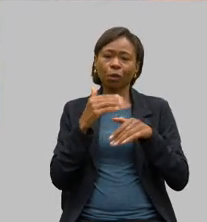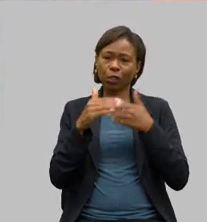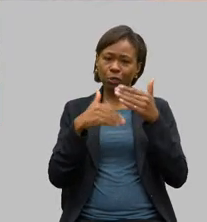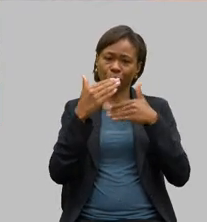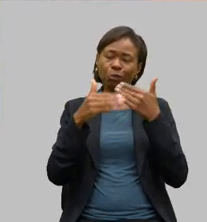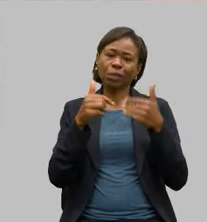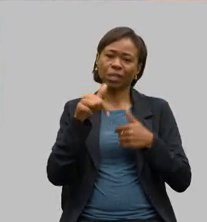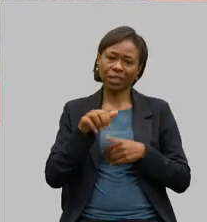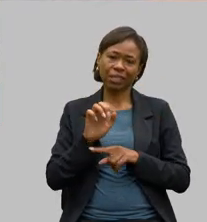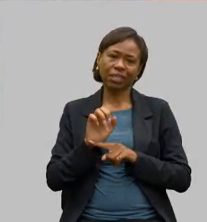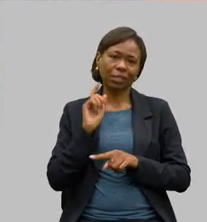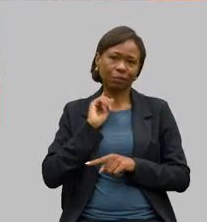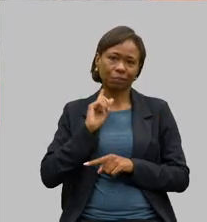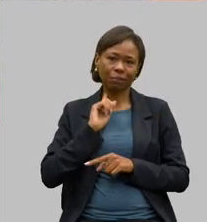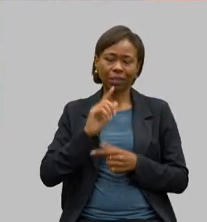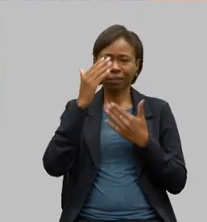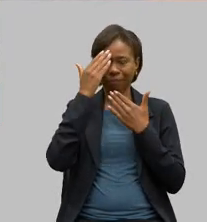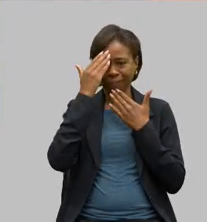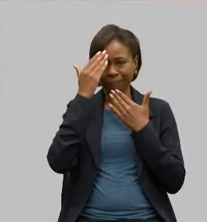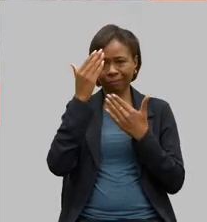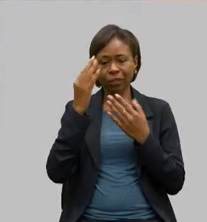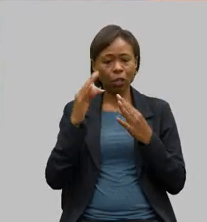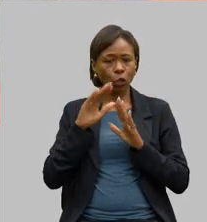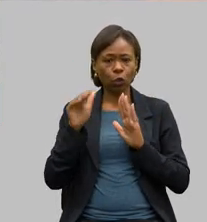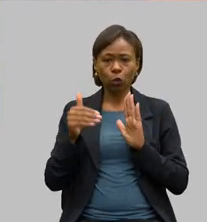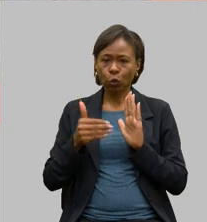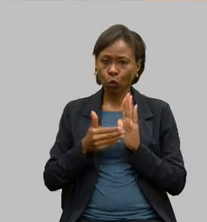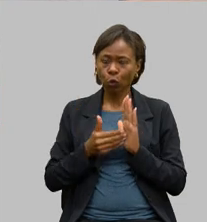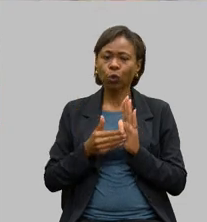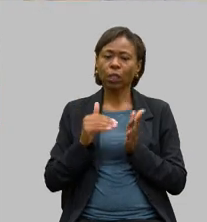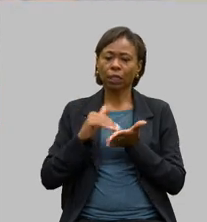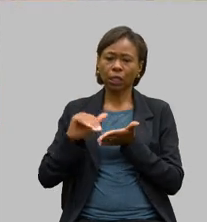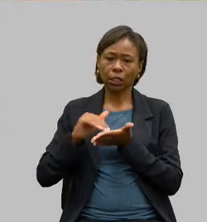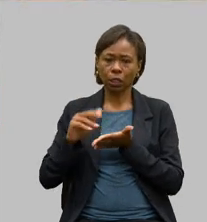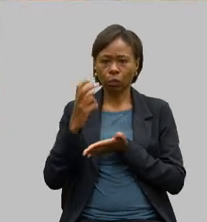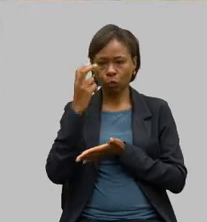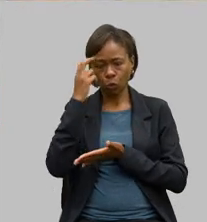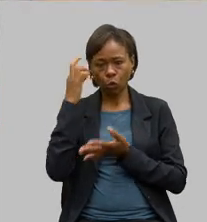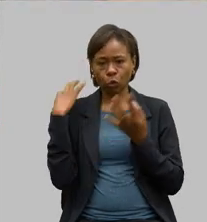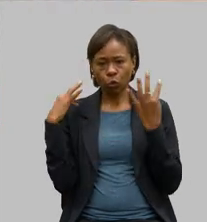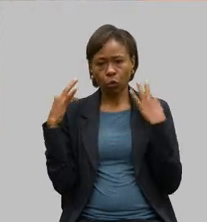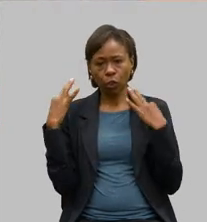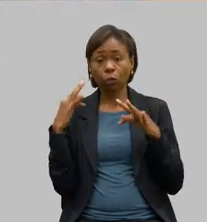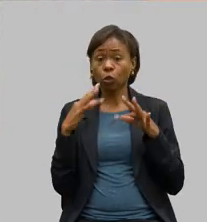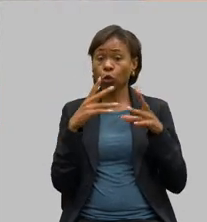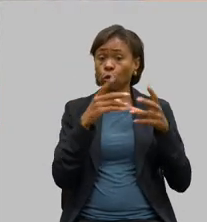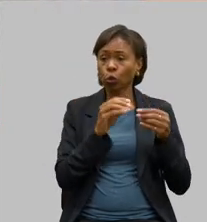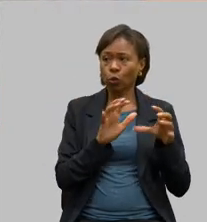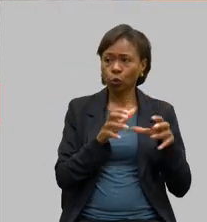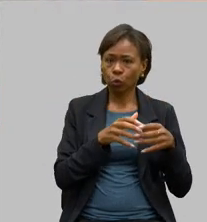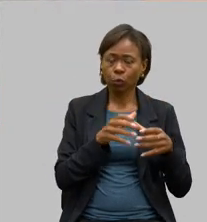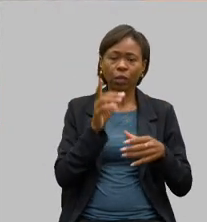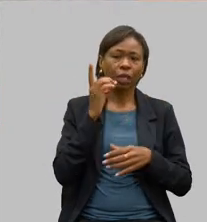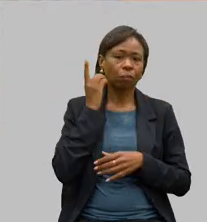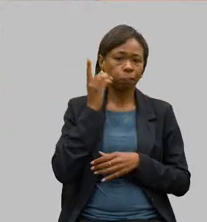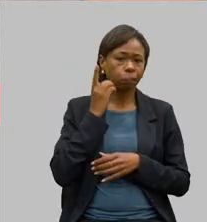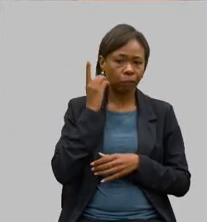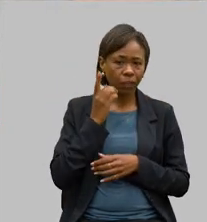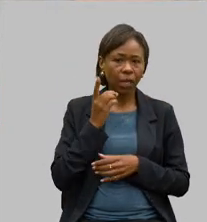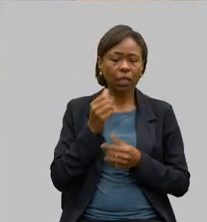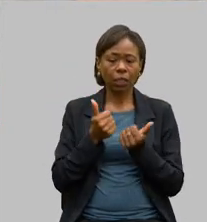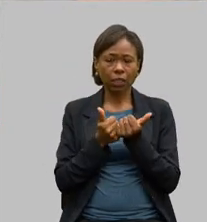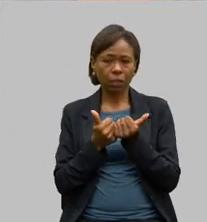Estado Quero Agradecer aqui a todos da secult todos os deputados deputadas que tiveram aqui nossas assessorias